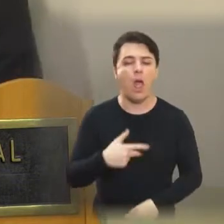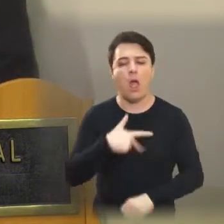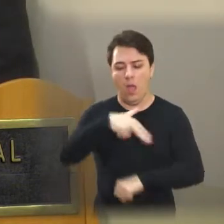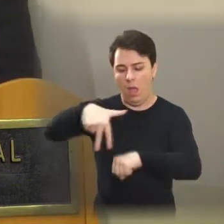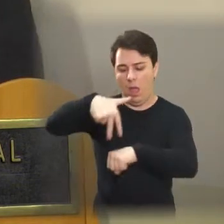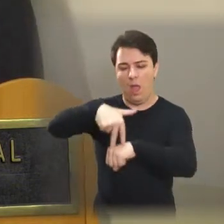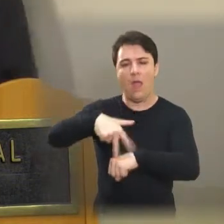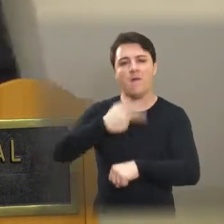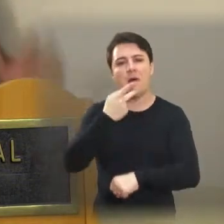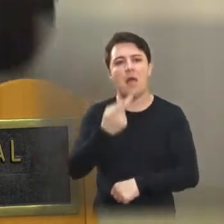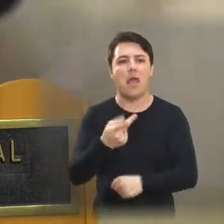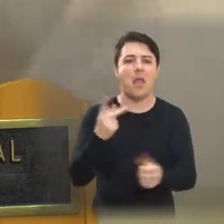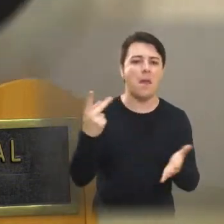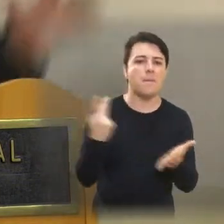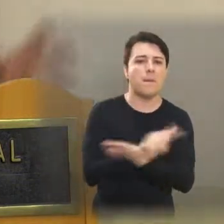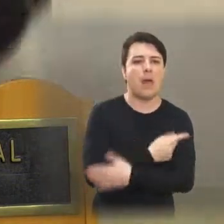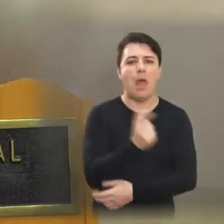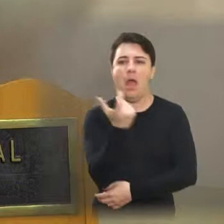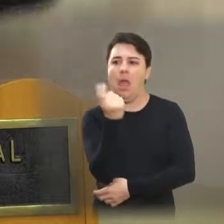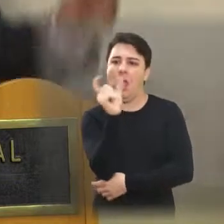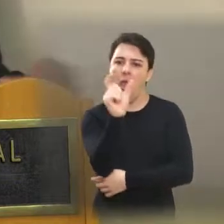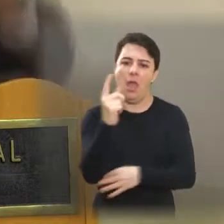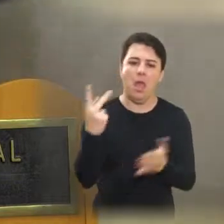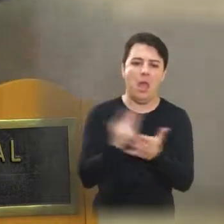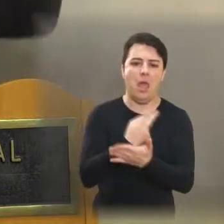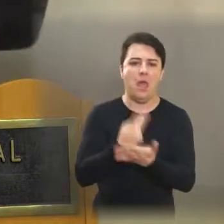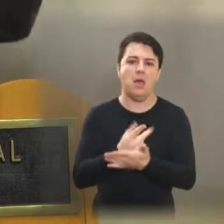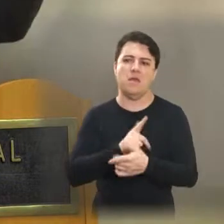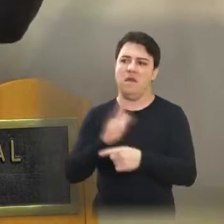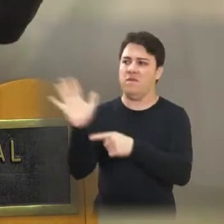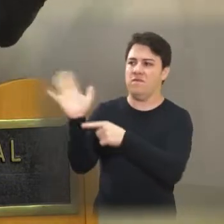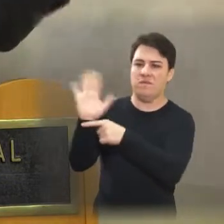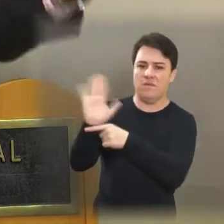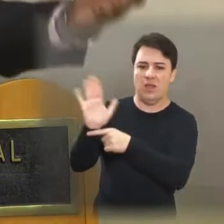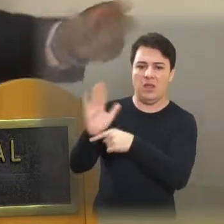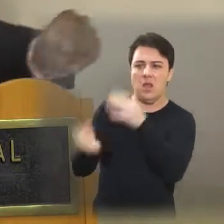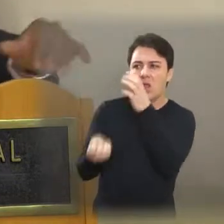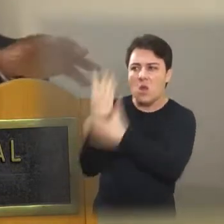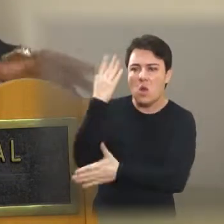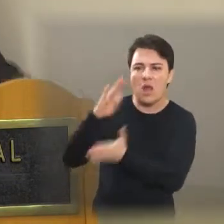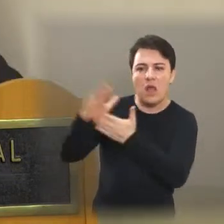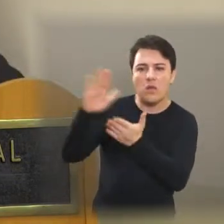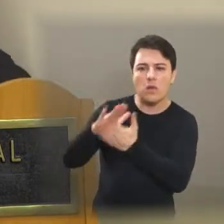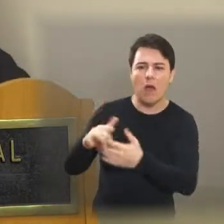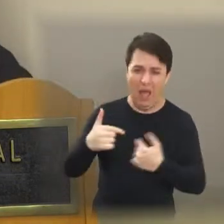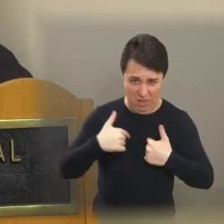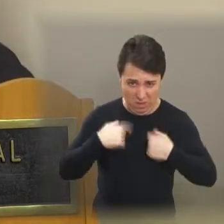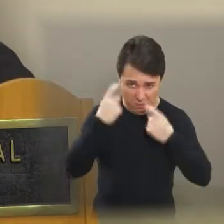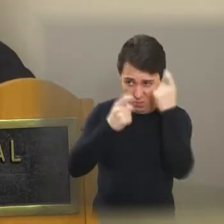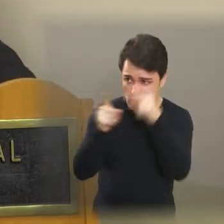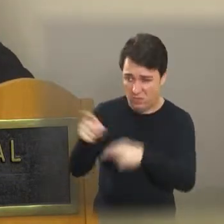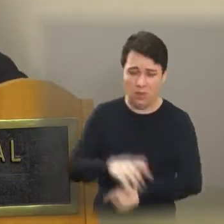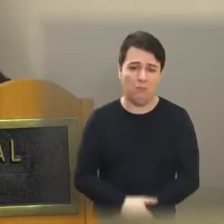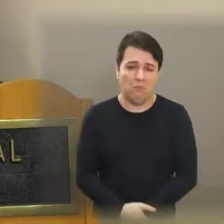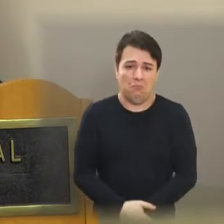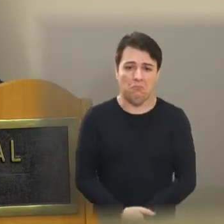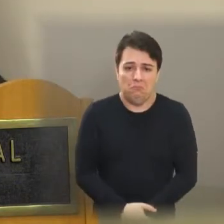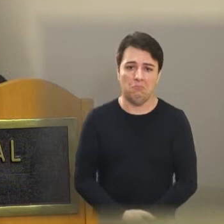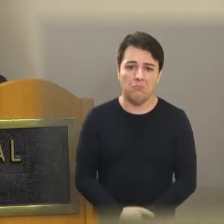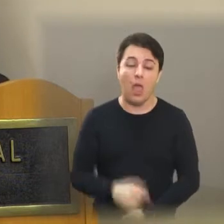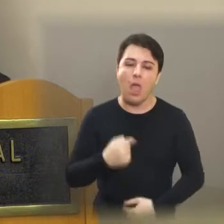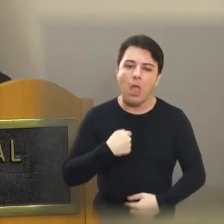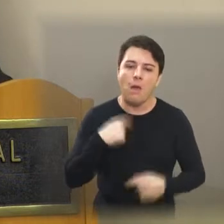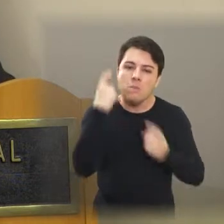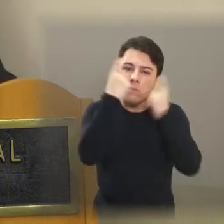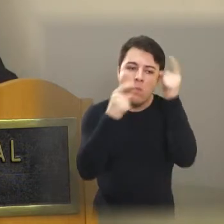tribuna, ah, nossa senhora, fez vidinho, gastou dinheiro. Eu não estou preocupado com vocês. Eu estou preocupado com o povo.